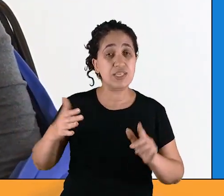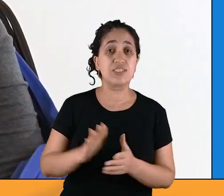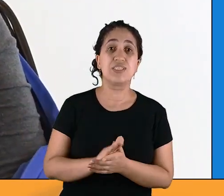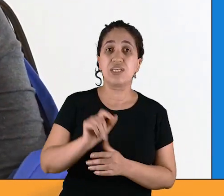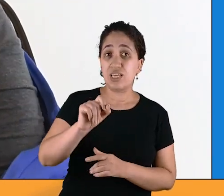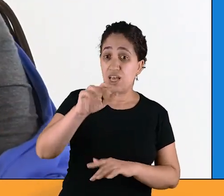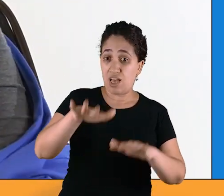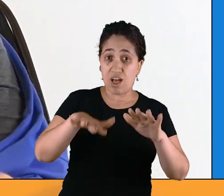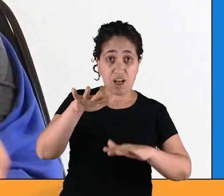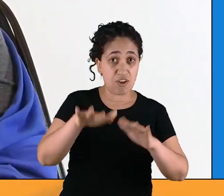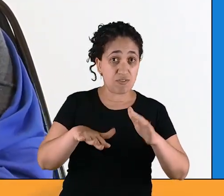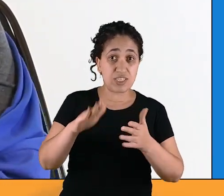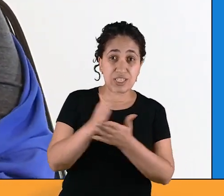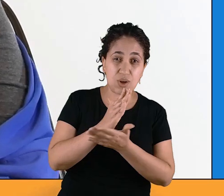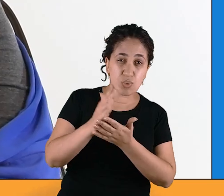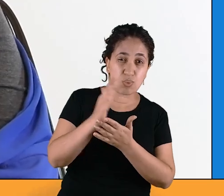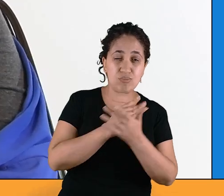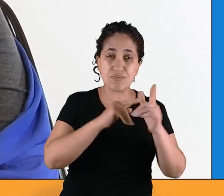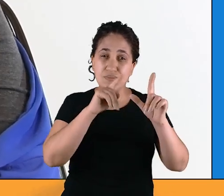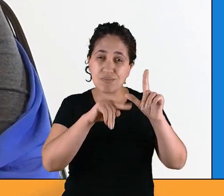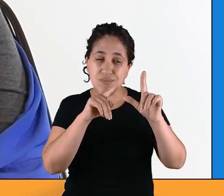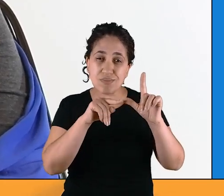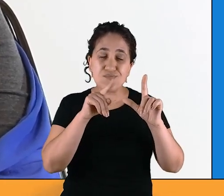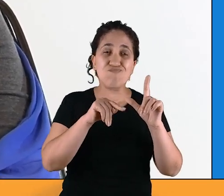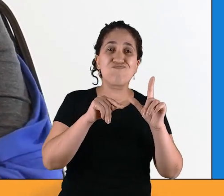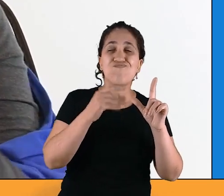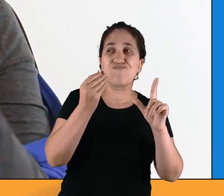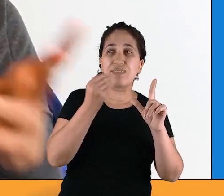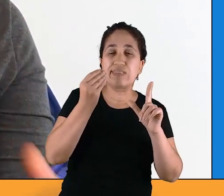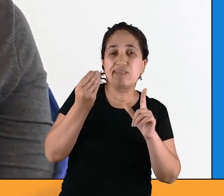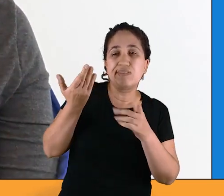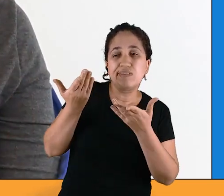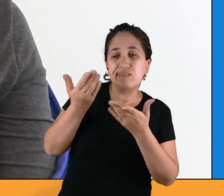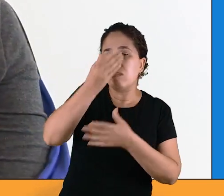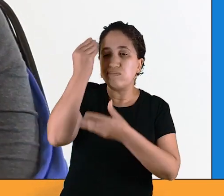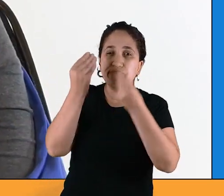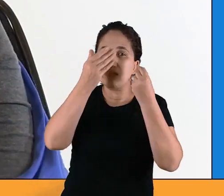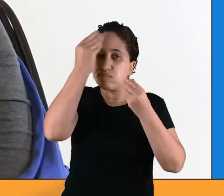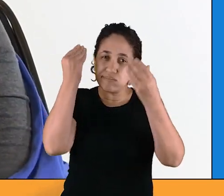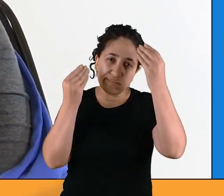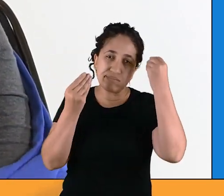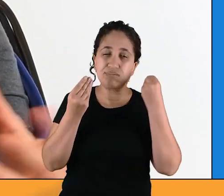LGBTQIAPN+, que muitas vezes algumas das letras dessa sigla acabam sendo